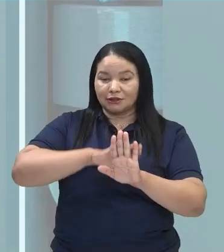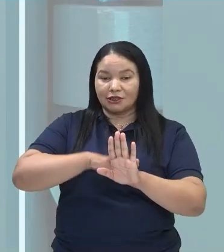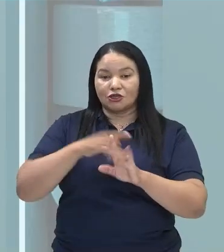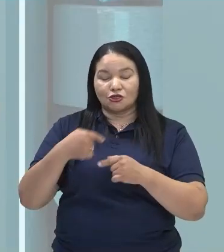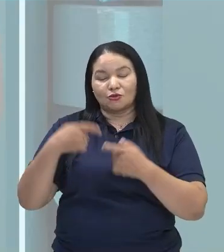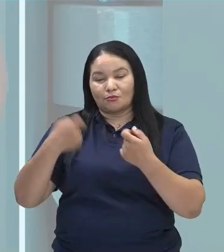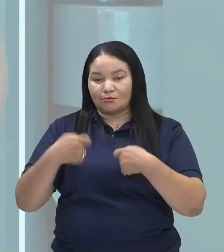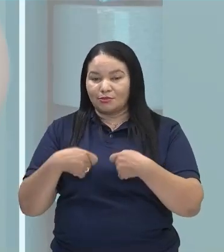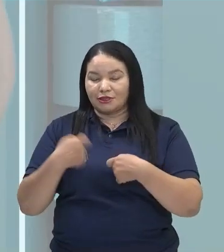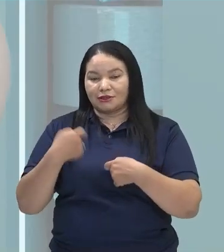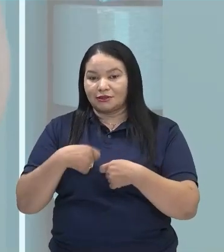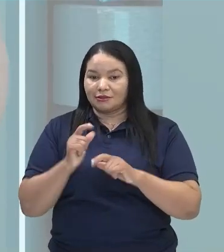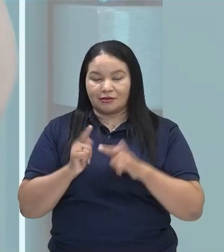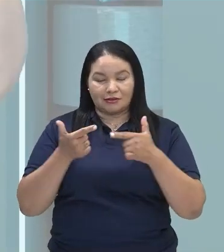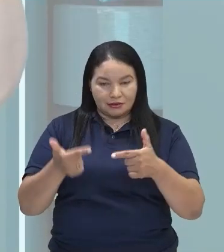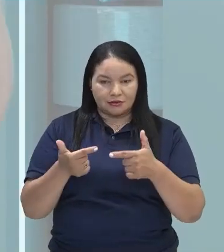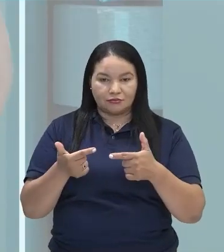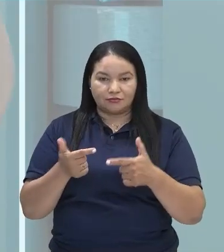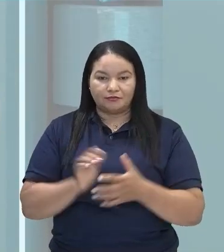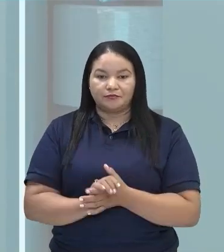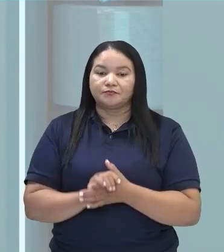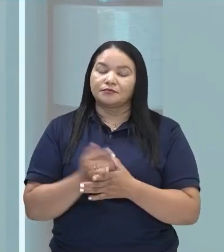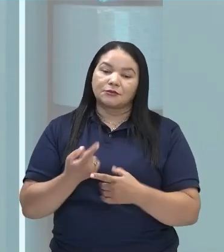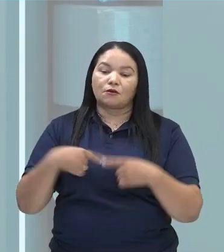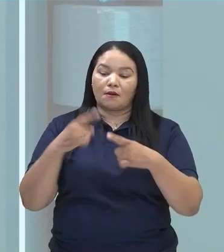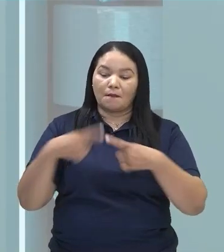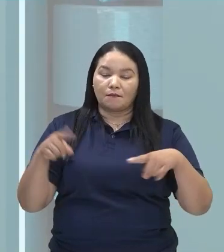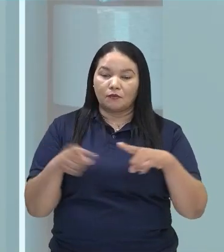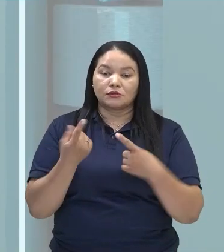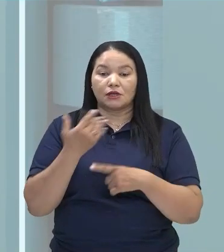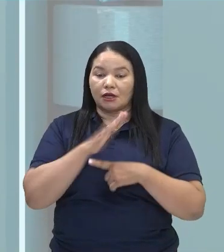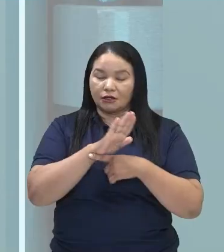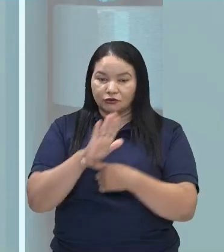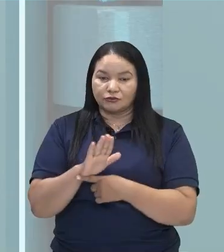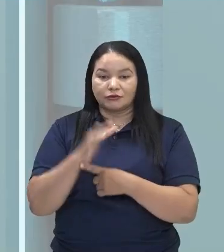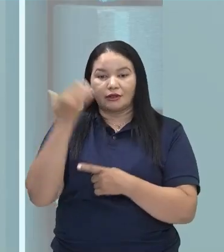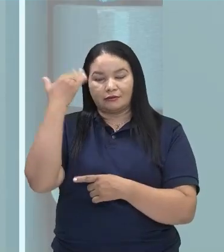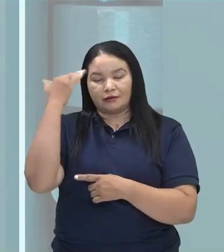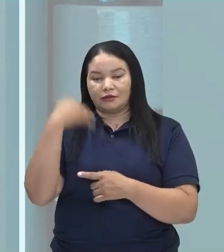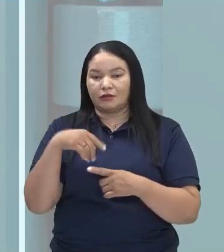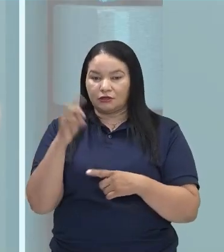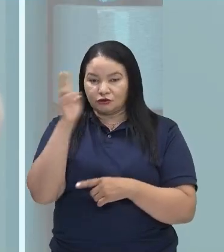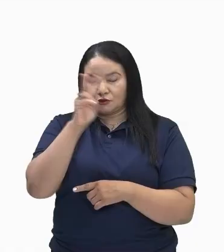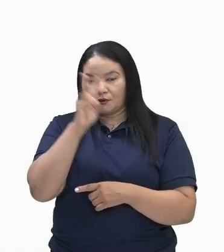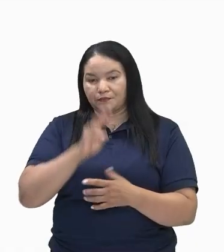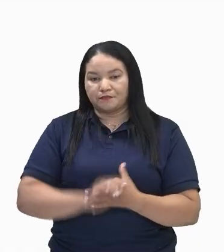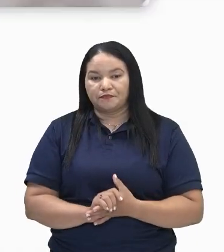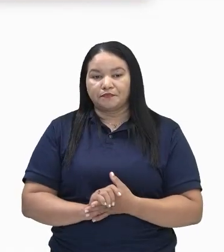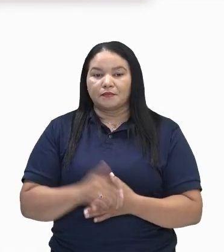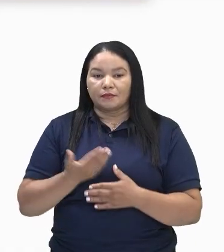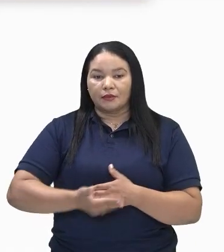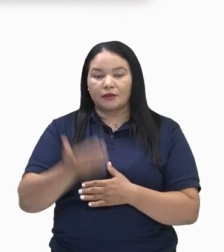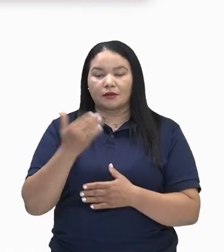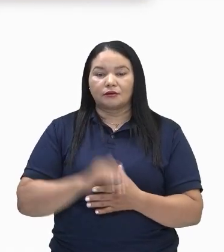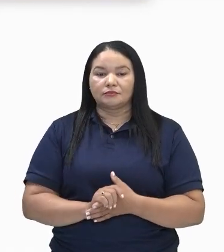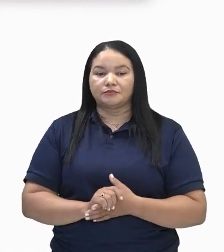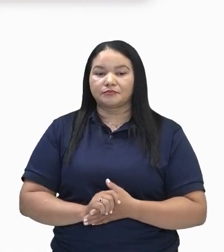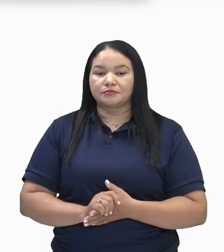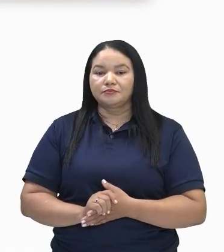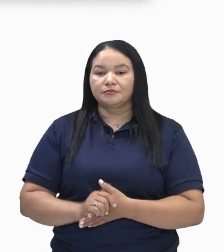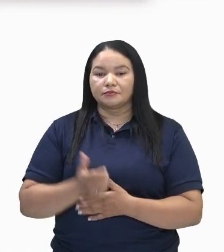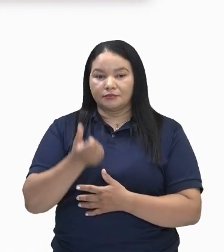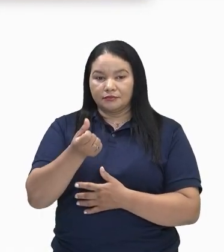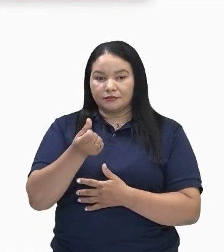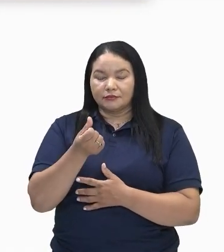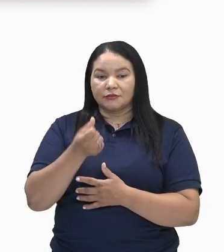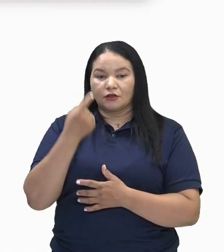agir, não é? Então, a trilha sonora ajuda a contar essa história, certo? Avançando, falando agora um pouquinho sobre o